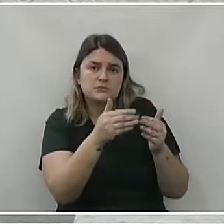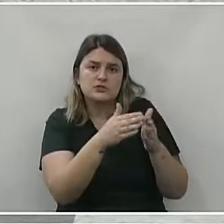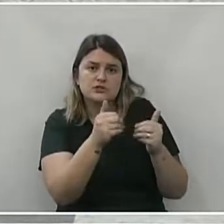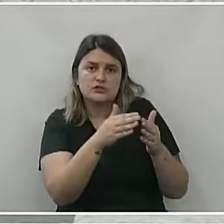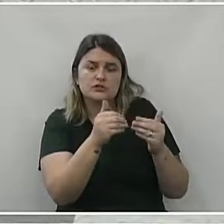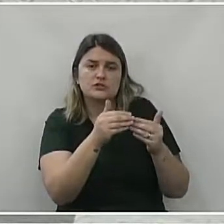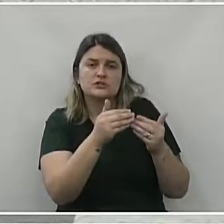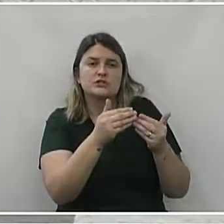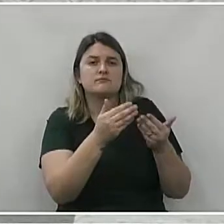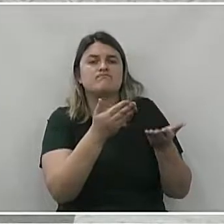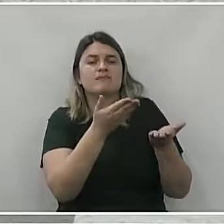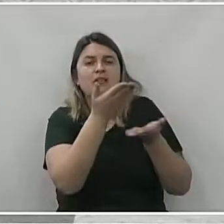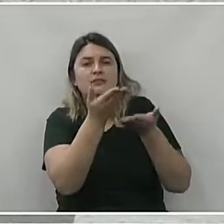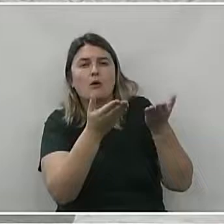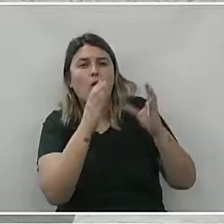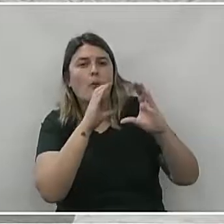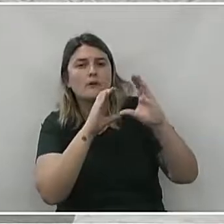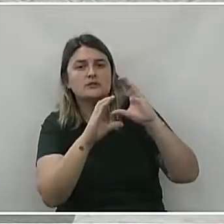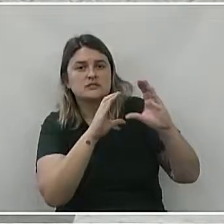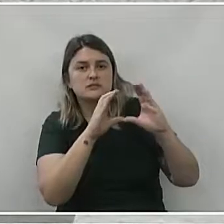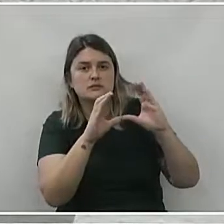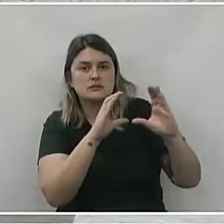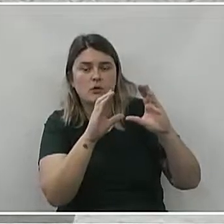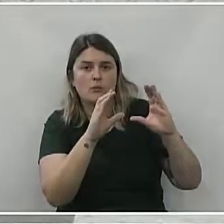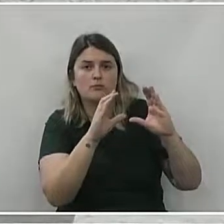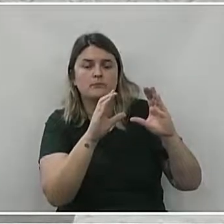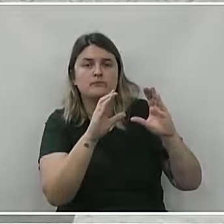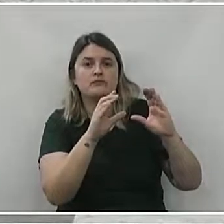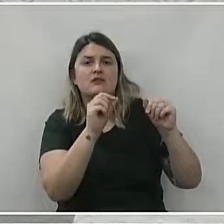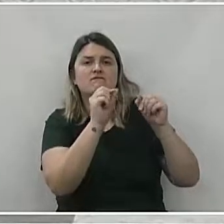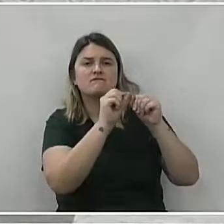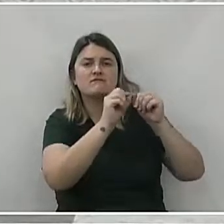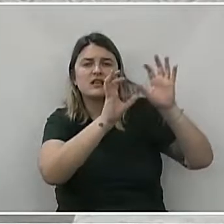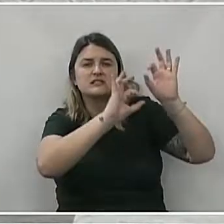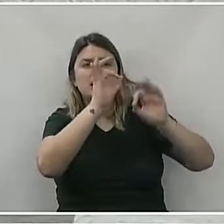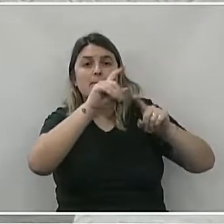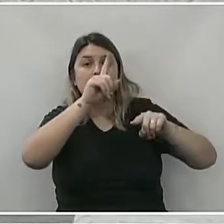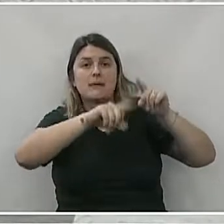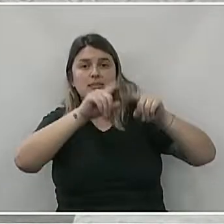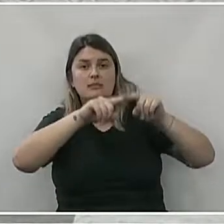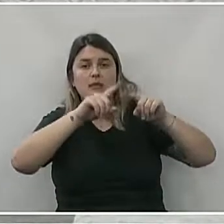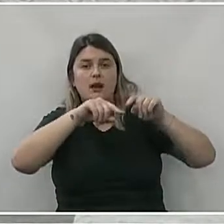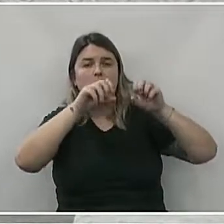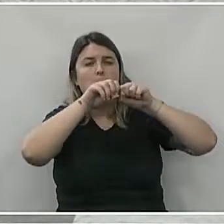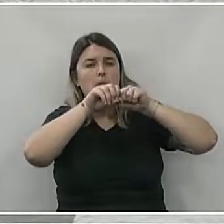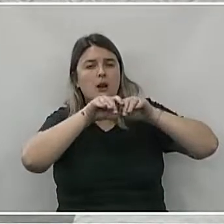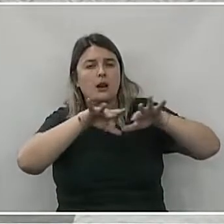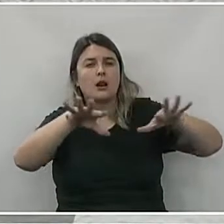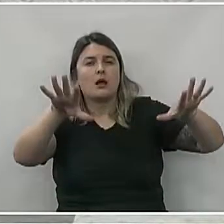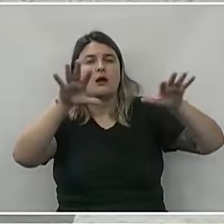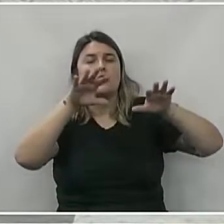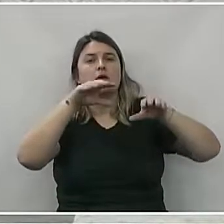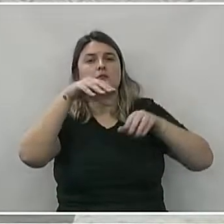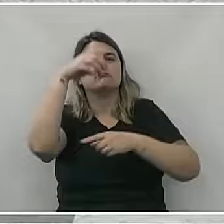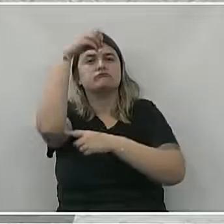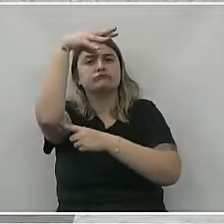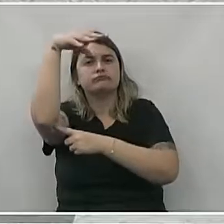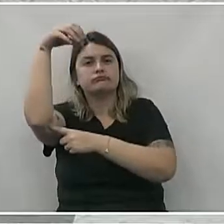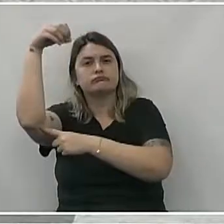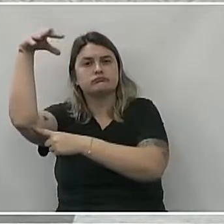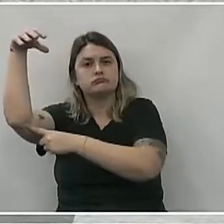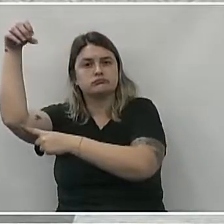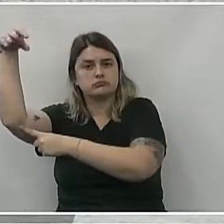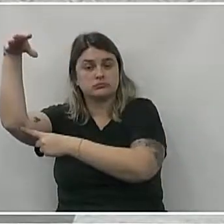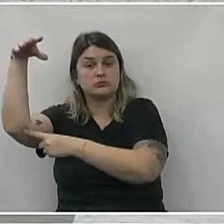de consultoria de comunicação para que aquele elabore material para divulgar a questão da iluminação pública